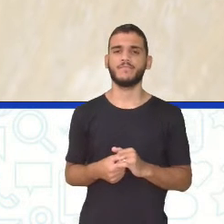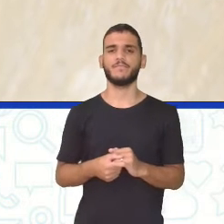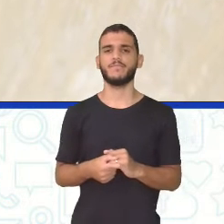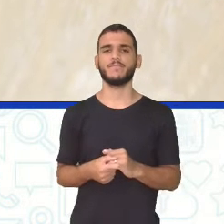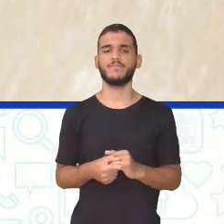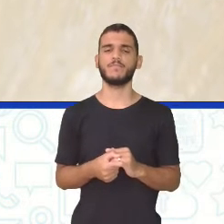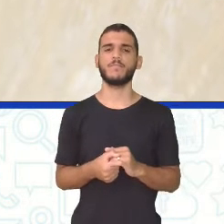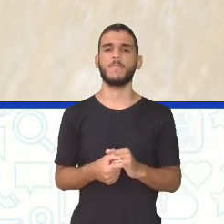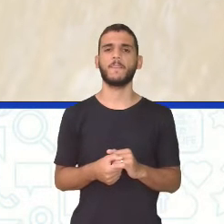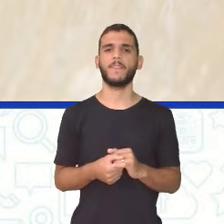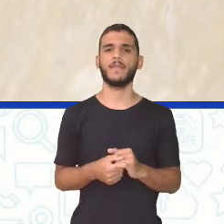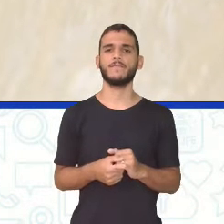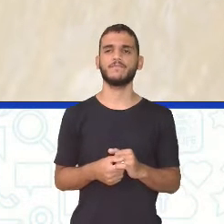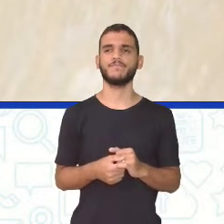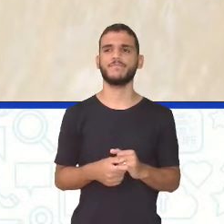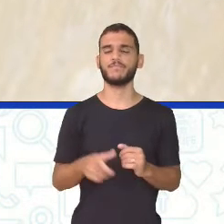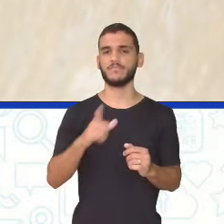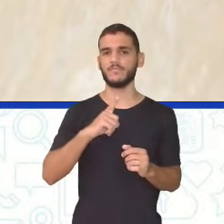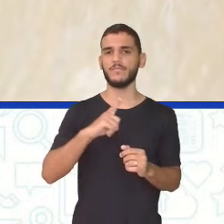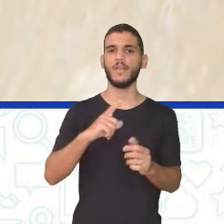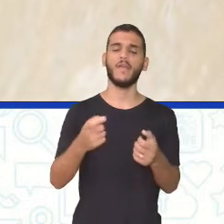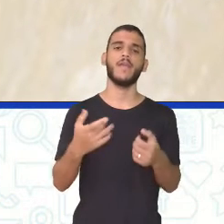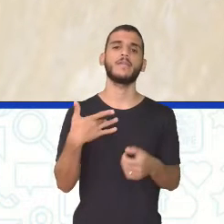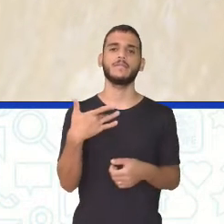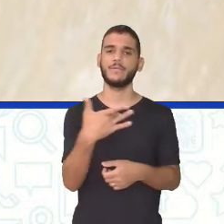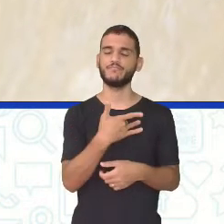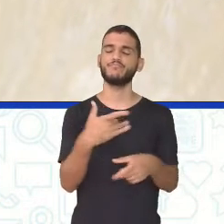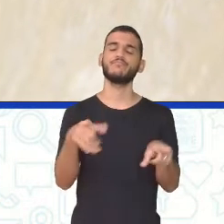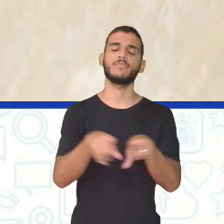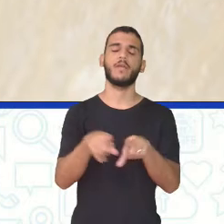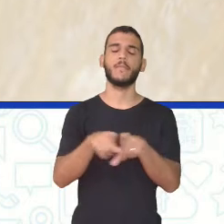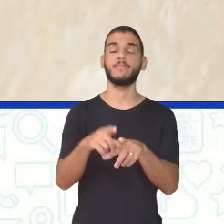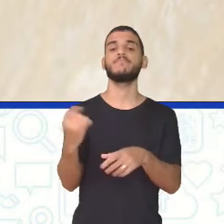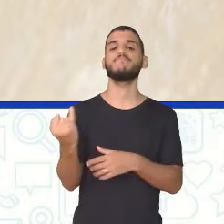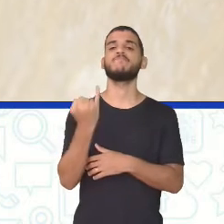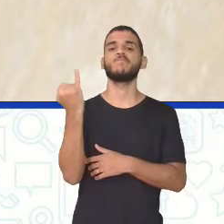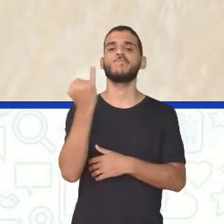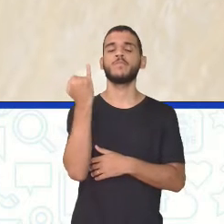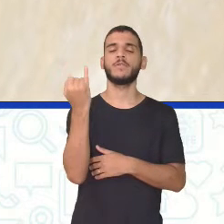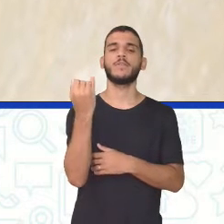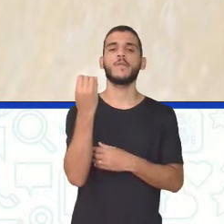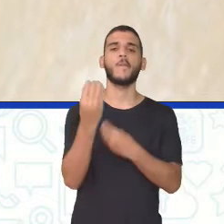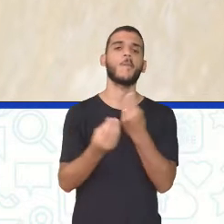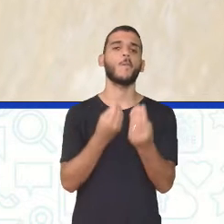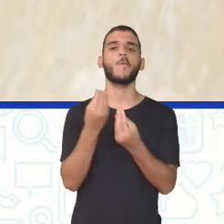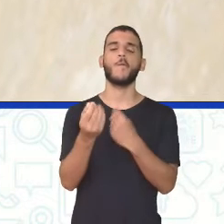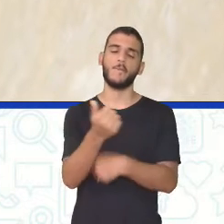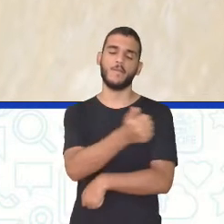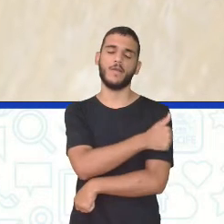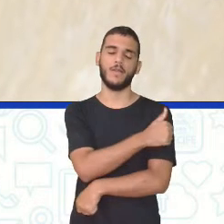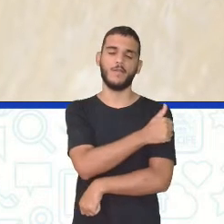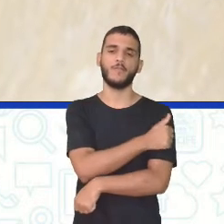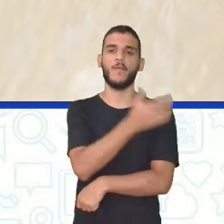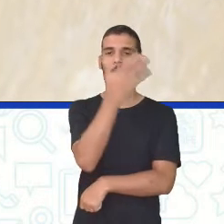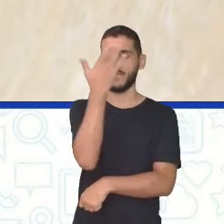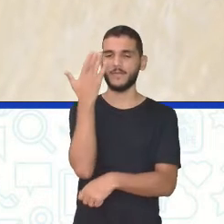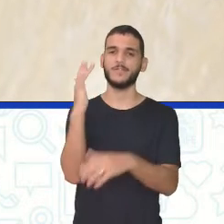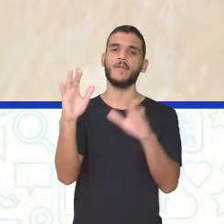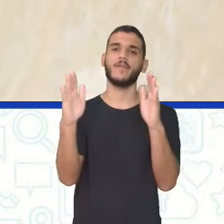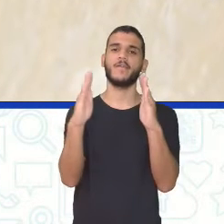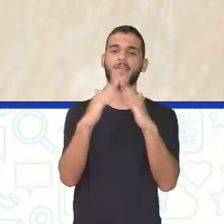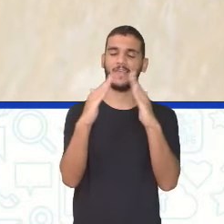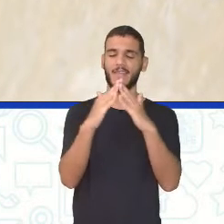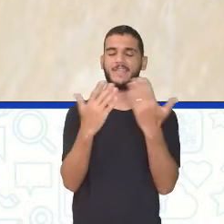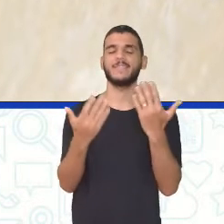ali a saúde, e é uma coisa importante, meus alunos, minhas alunas, pessoal de casa,